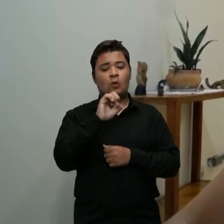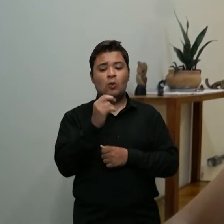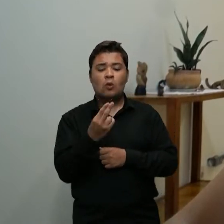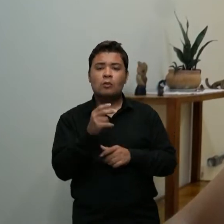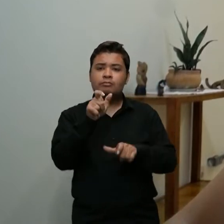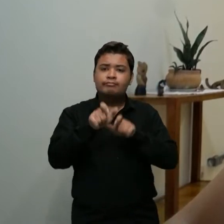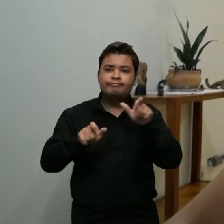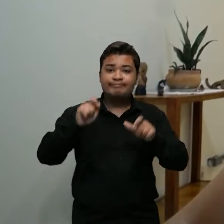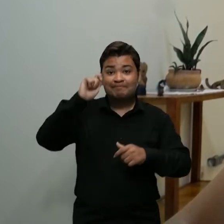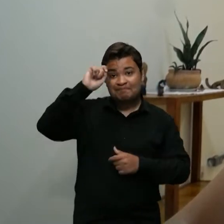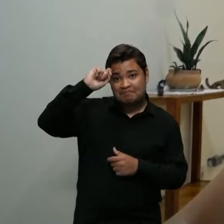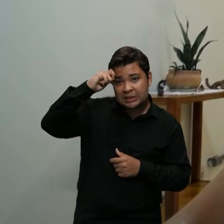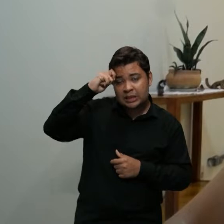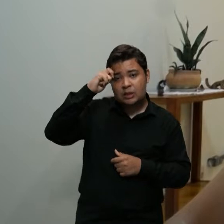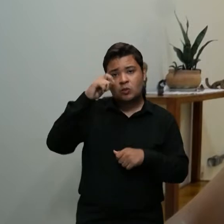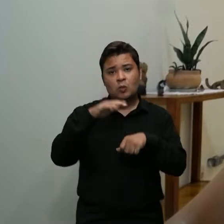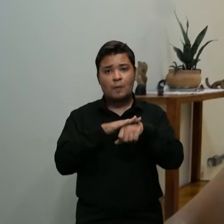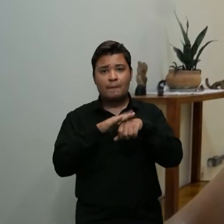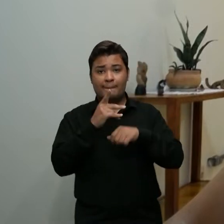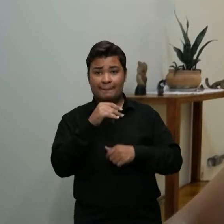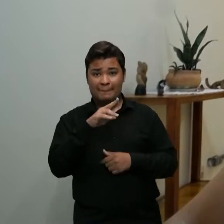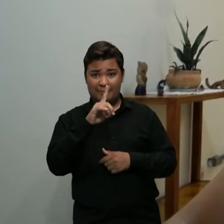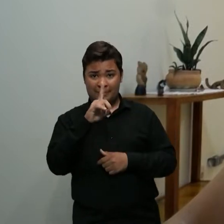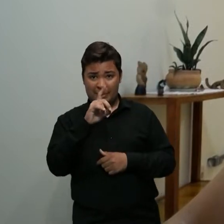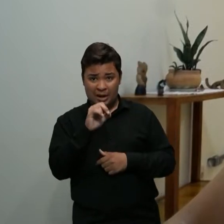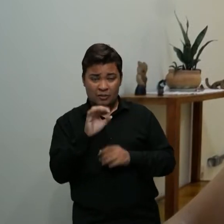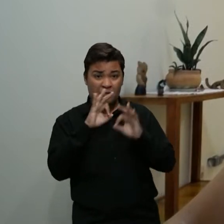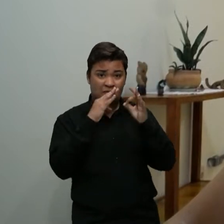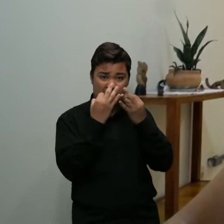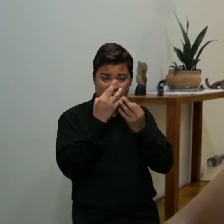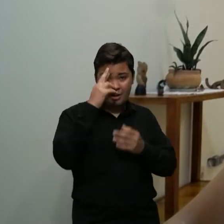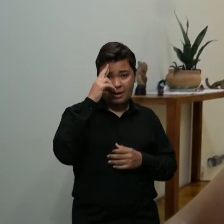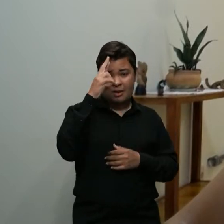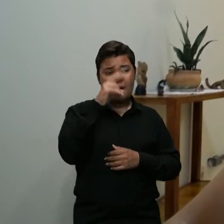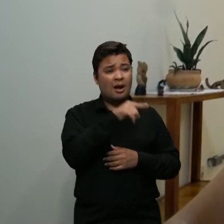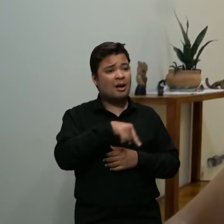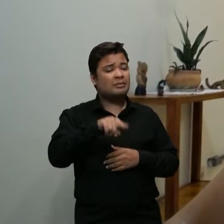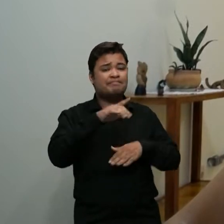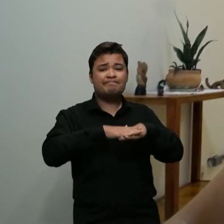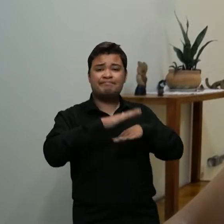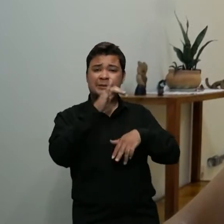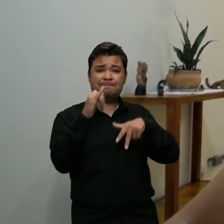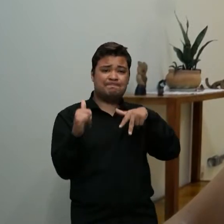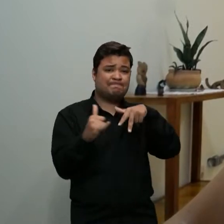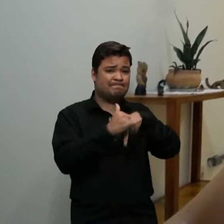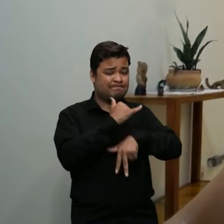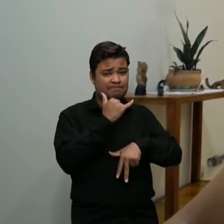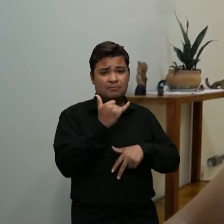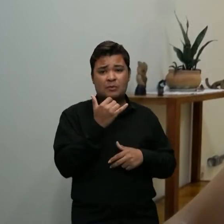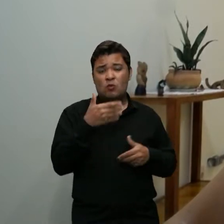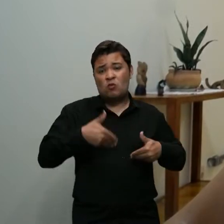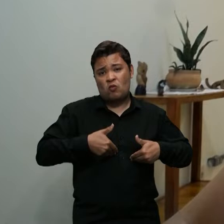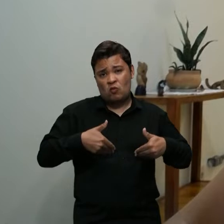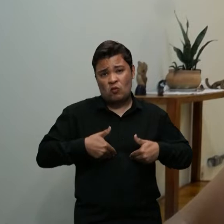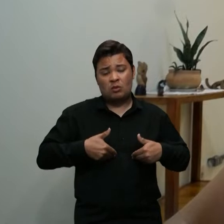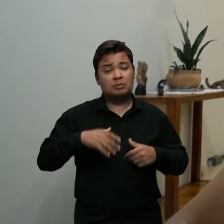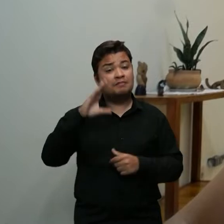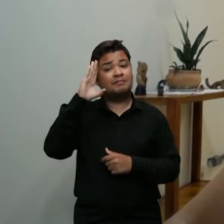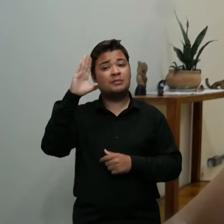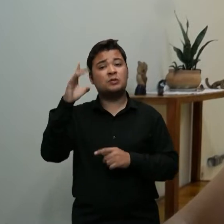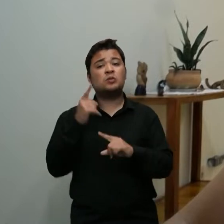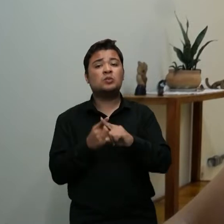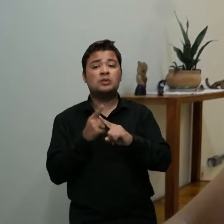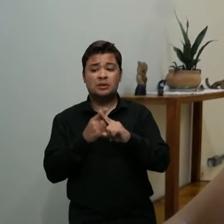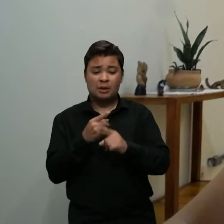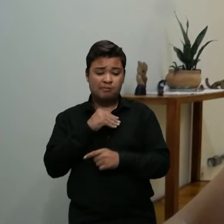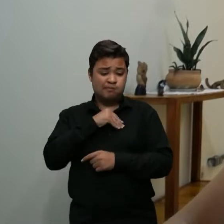como responsáveis pela família. E isso pode ser explicado, né, entre outros fatores, principalmente pela diferença de rendimentos,